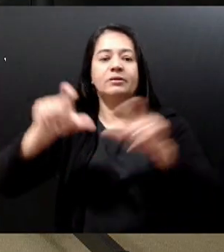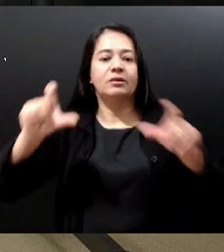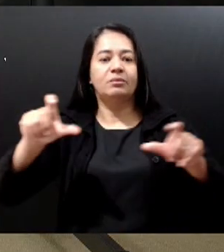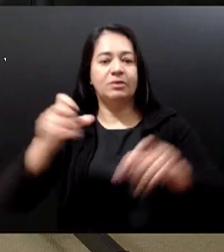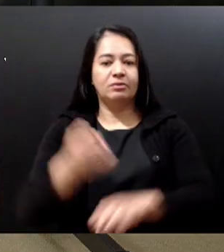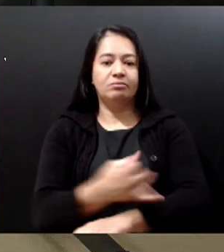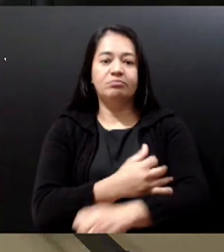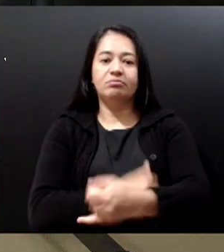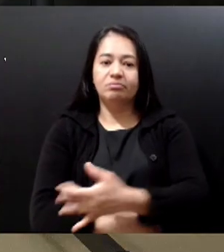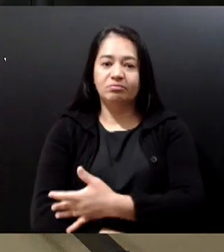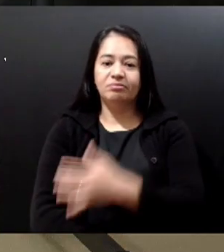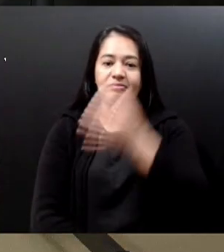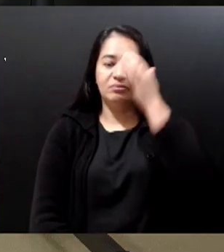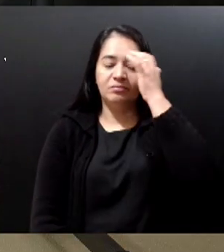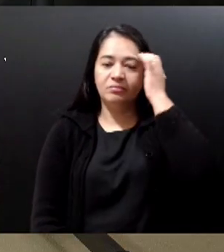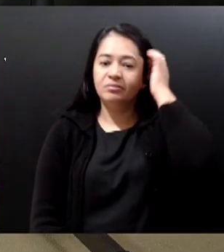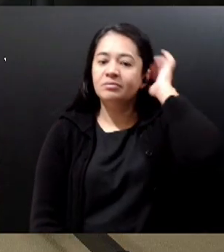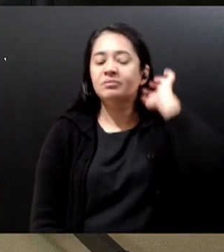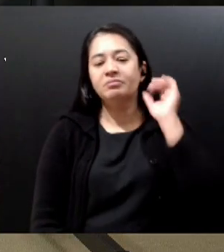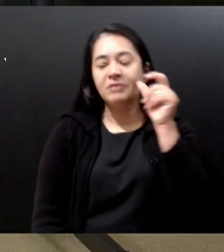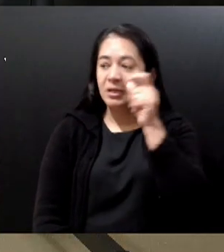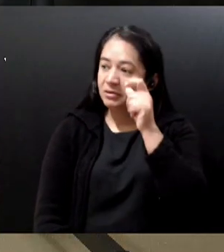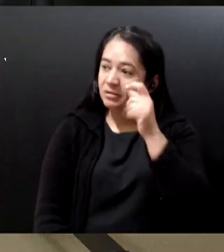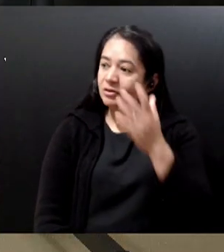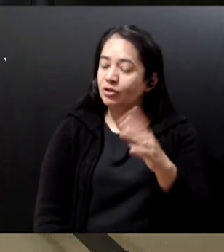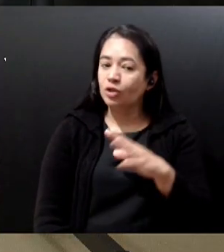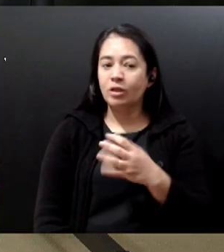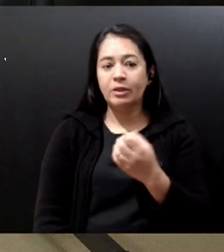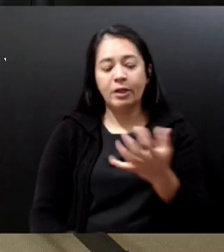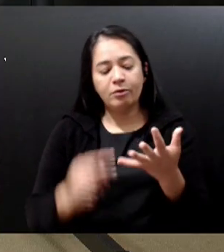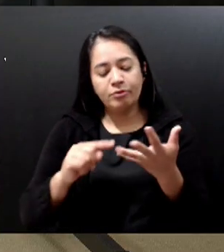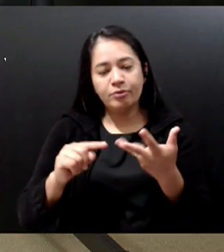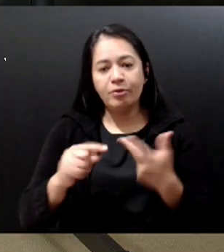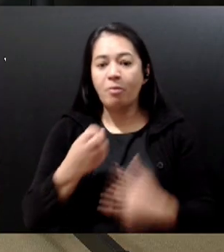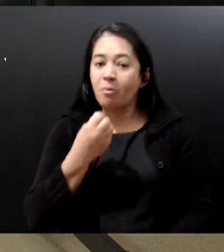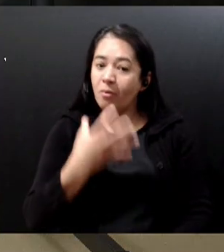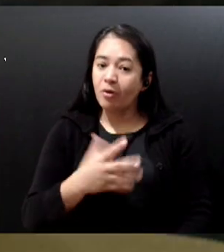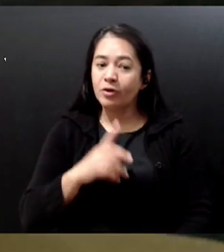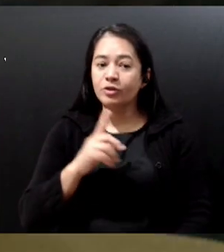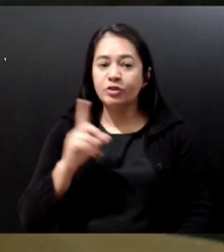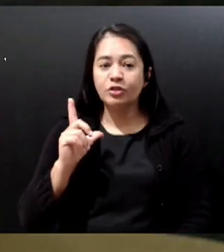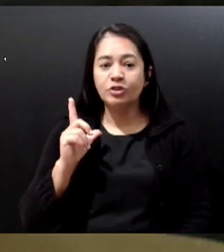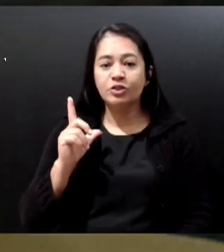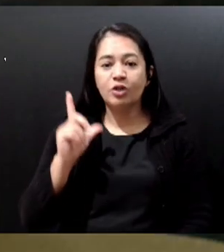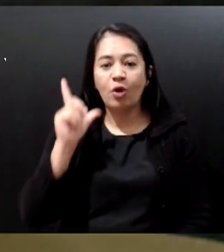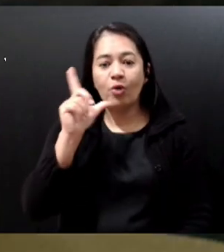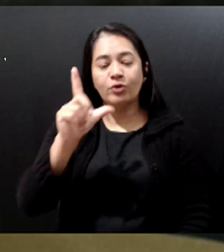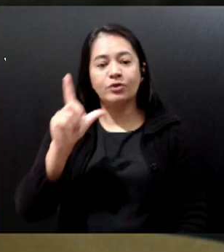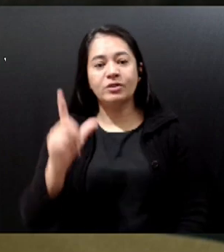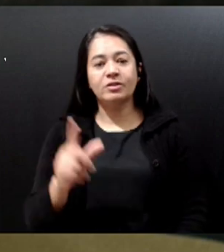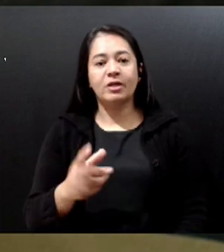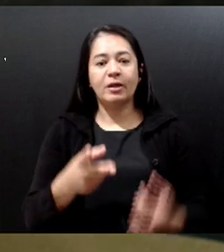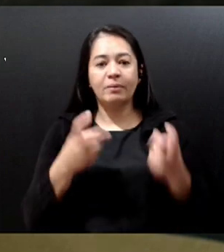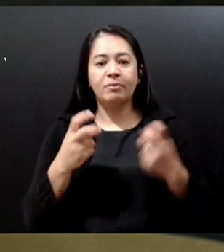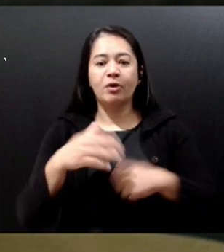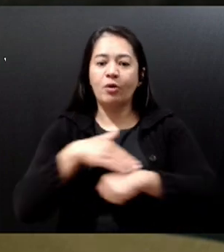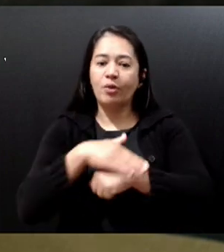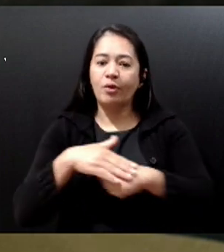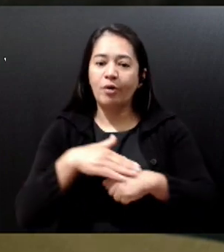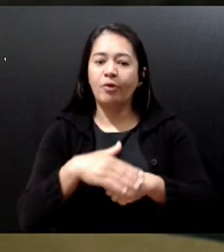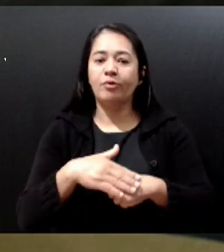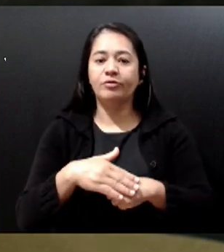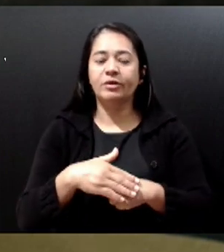você Interessante, vê que é, tem muitos benefícios que a gente exatamente. já consegue encontrar, A né. conversa, o diálogo, né, falar de uma